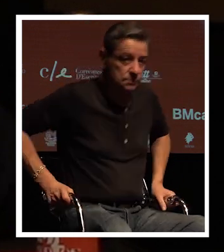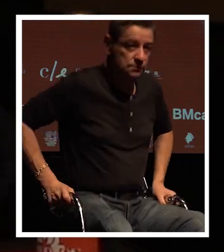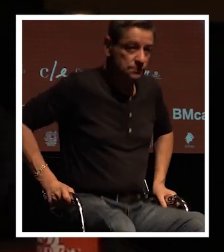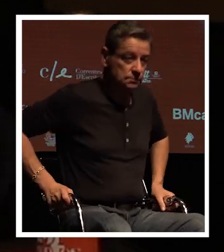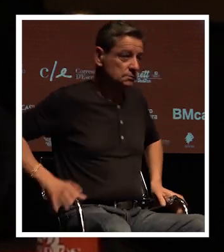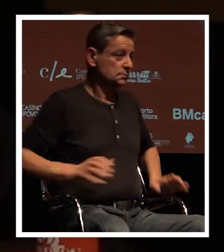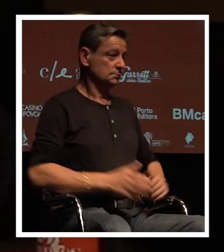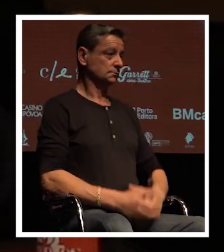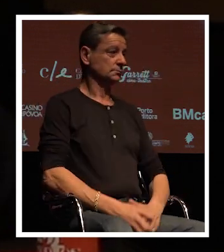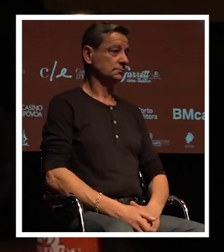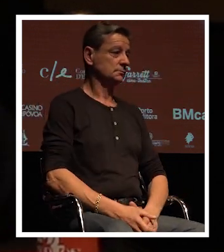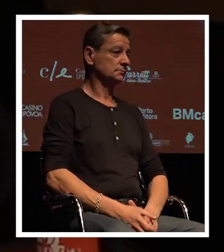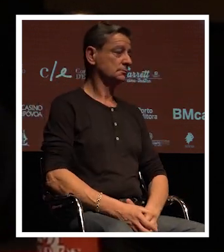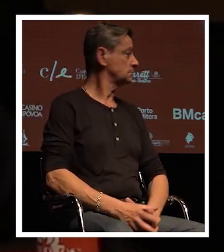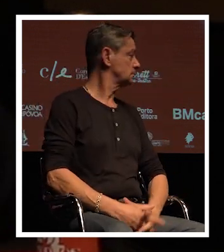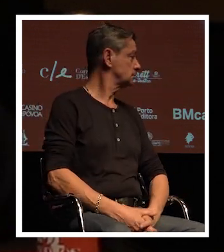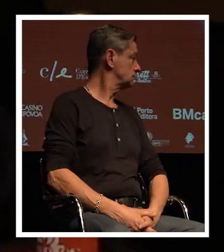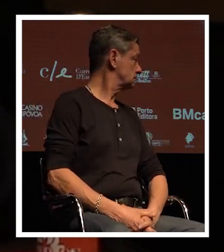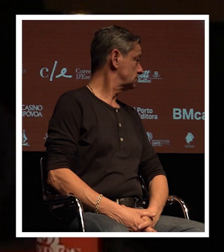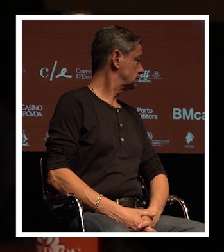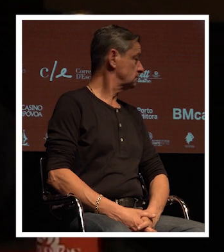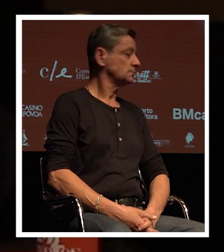bem vog TR